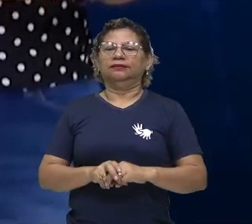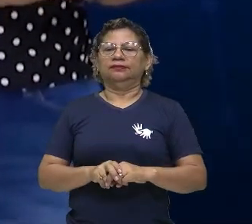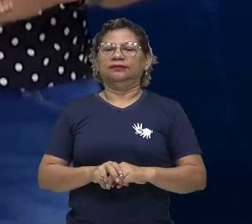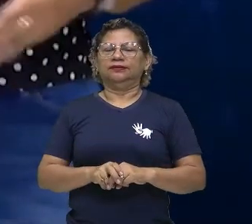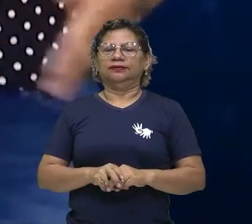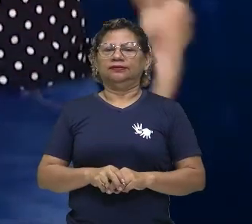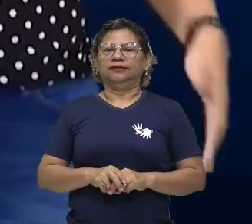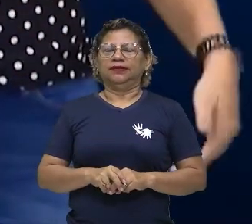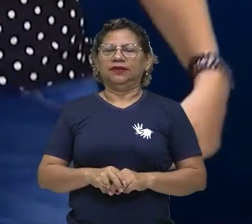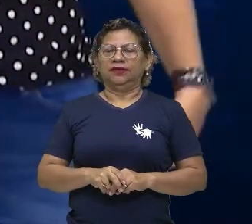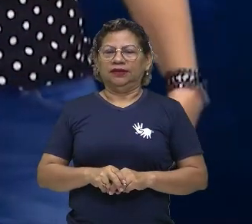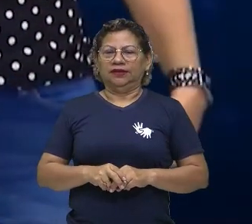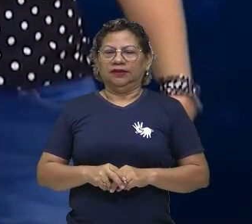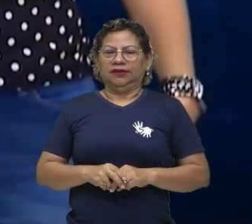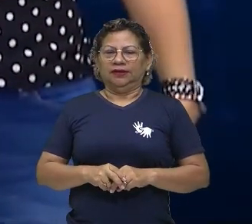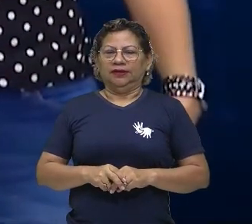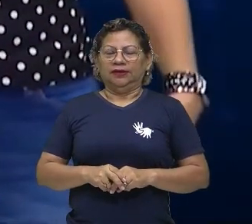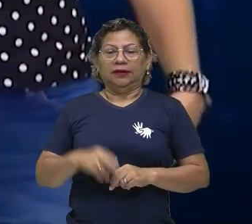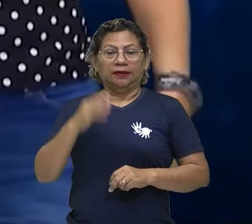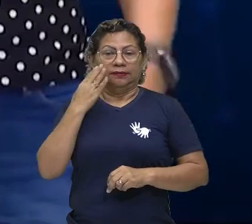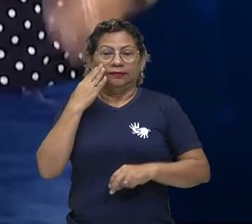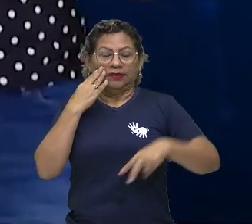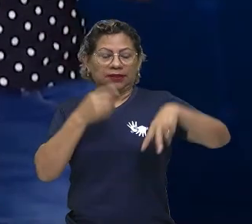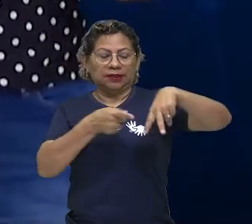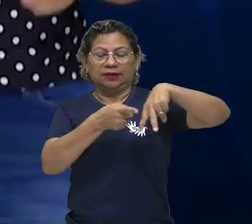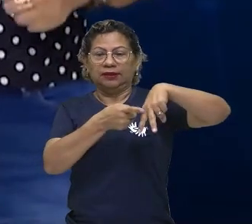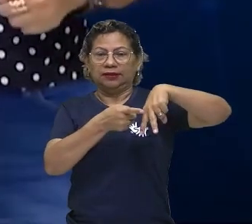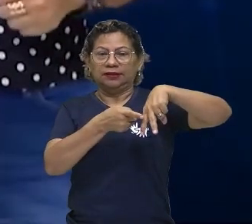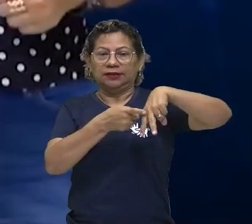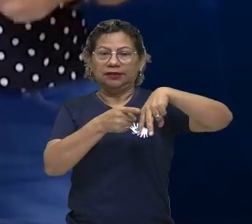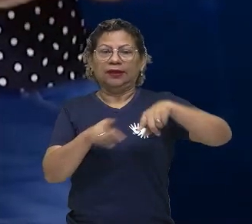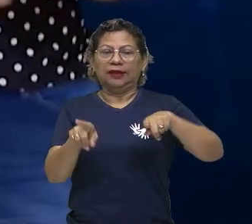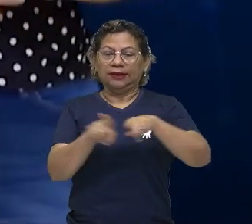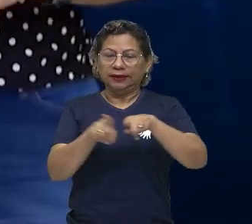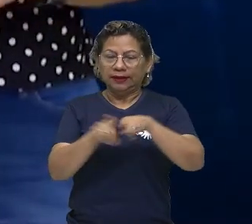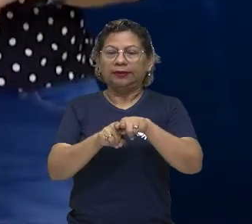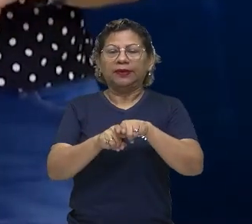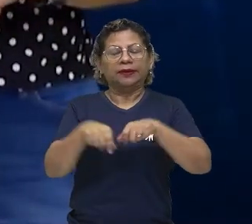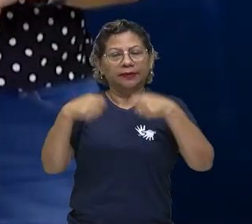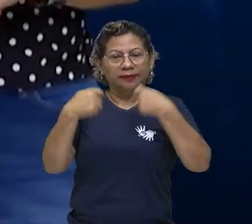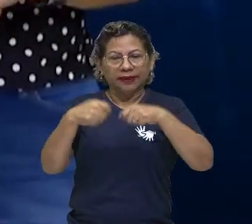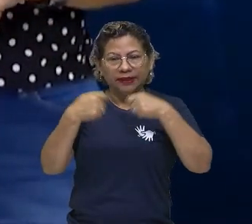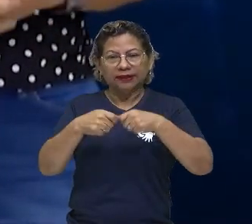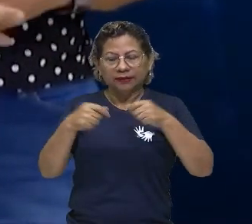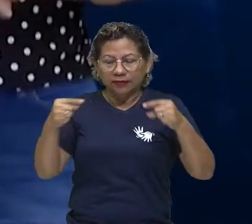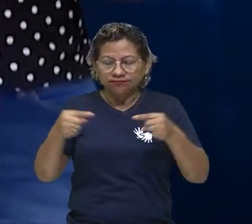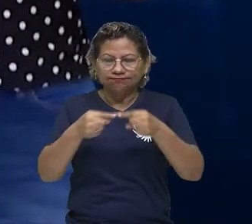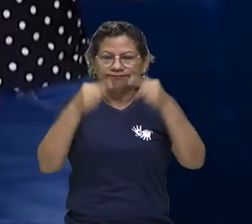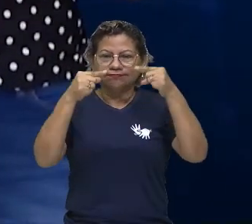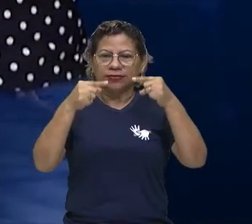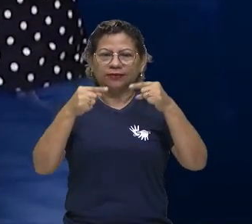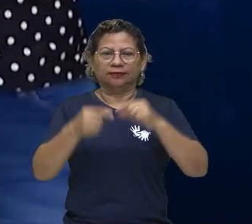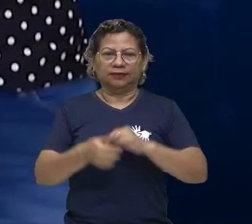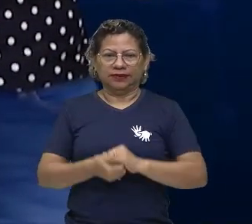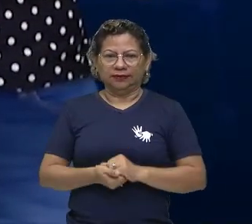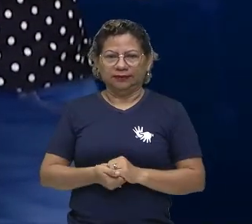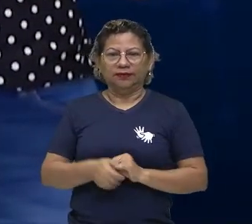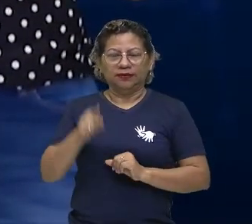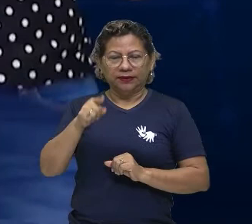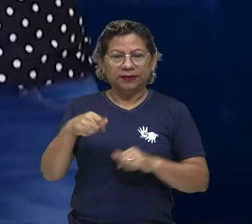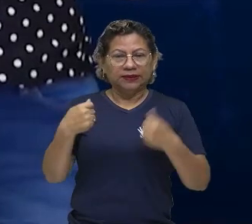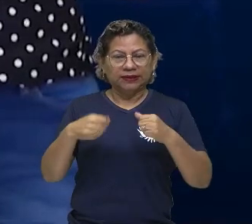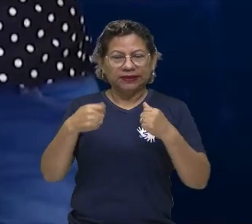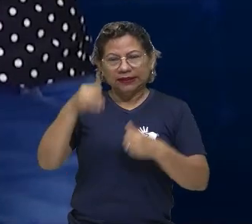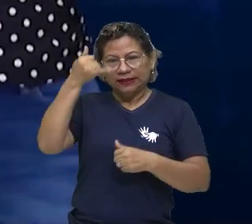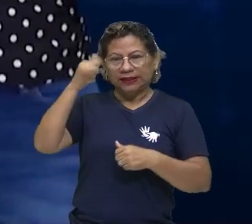e os quadrinhos essa região aqui também tem que estar encostada no encosto da cadeira Vocês precisam